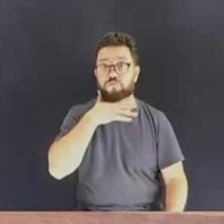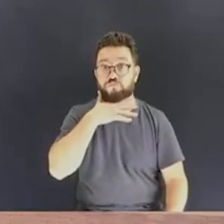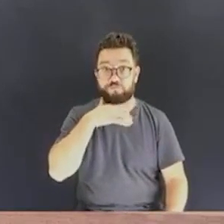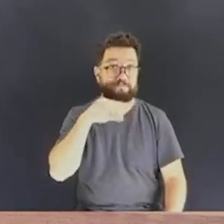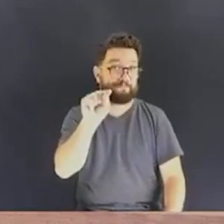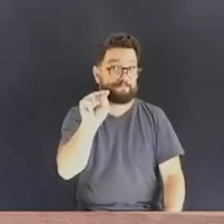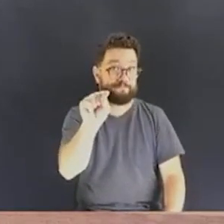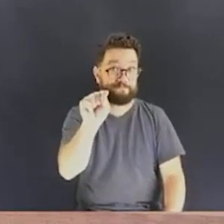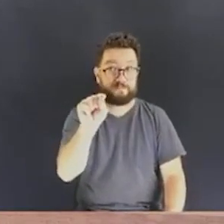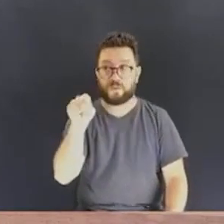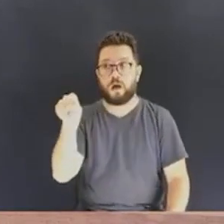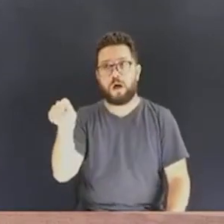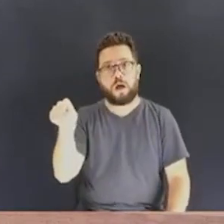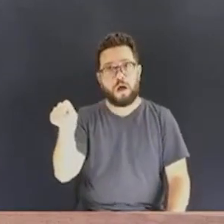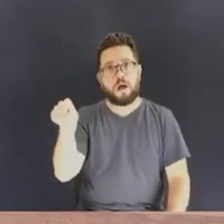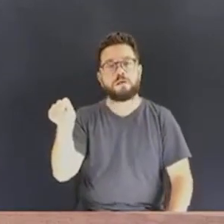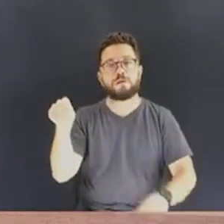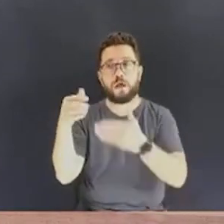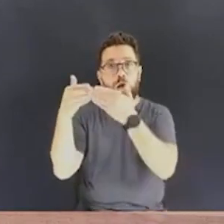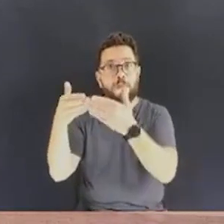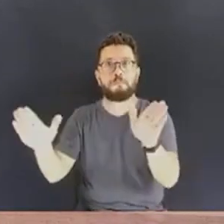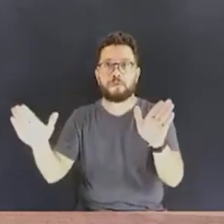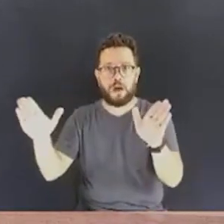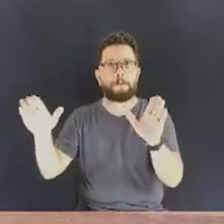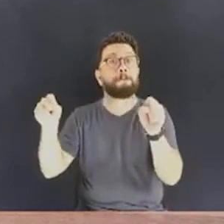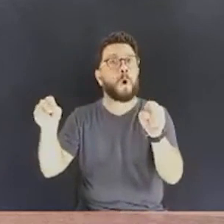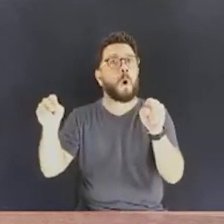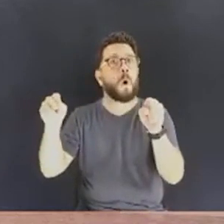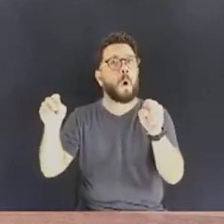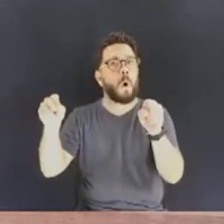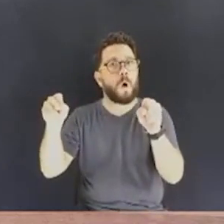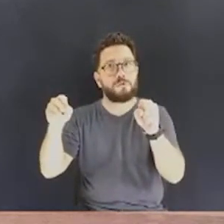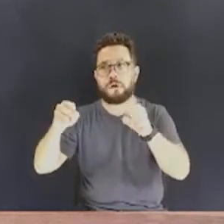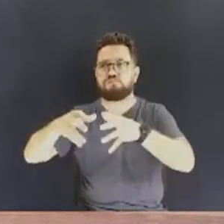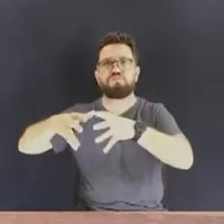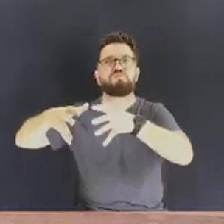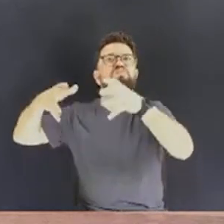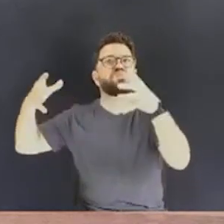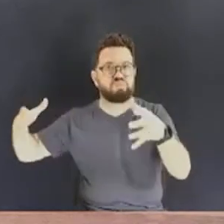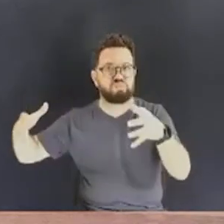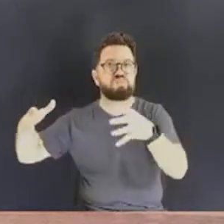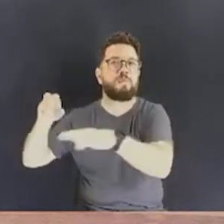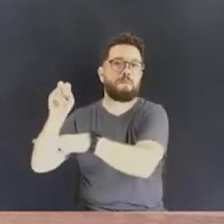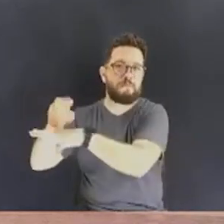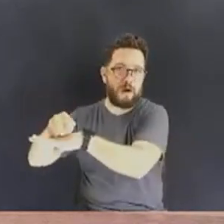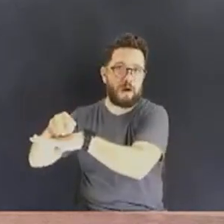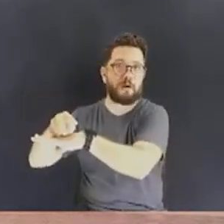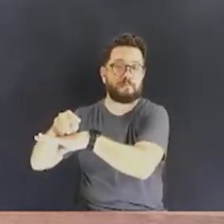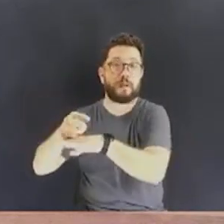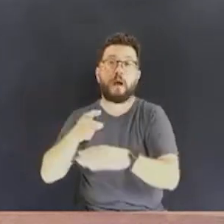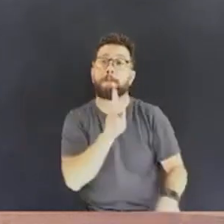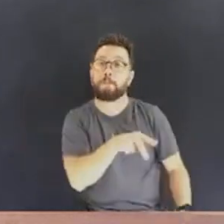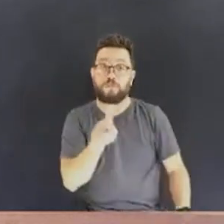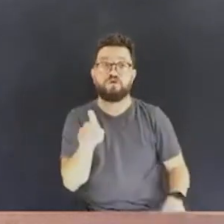com volume bastante expressivo de vagas. As pessoas, os professores estão contratados para isso,